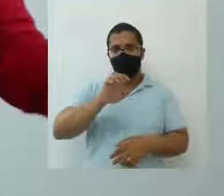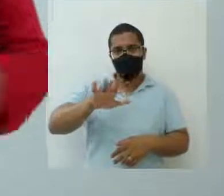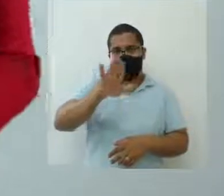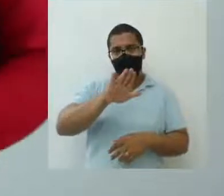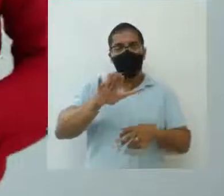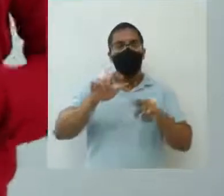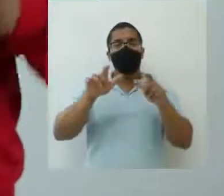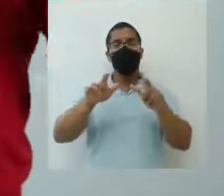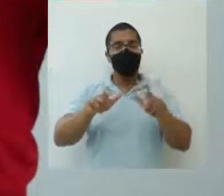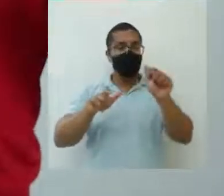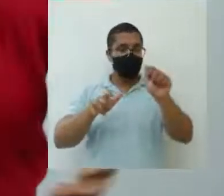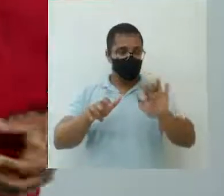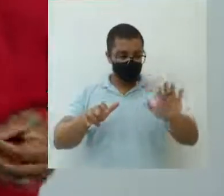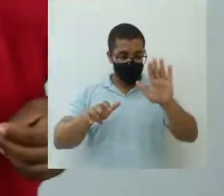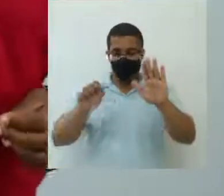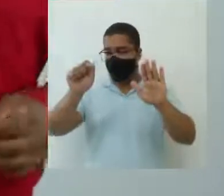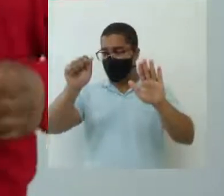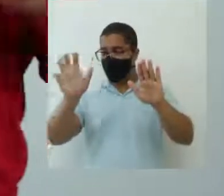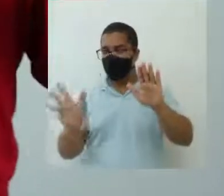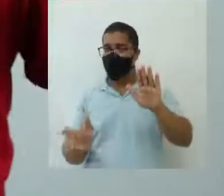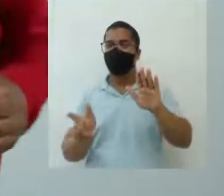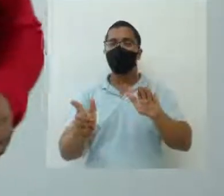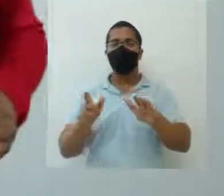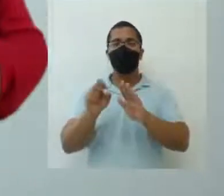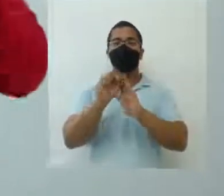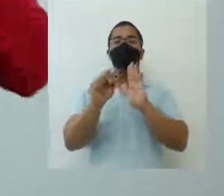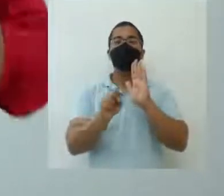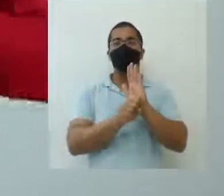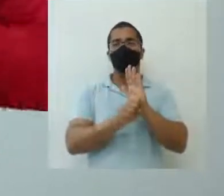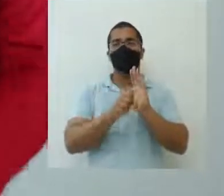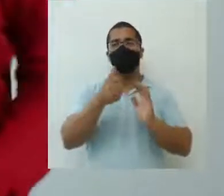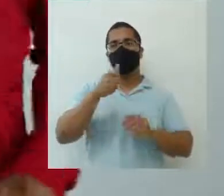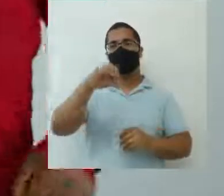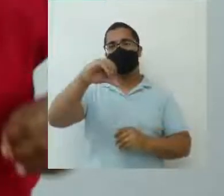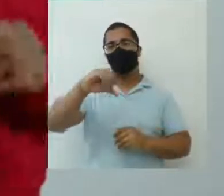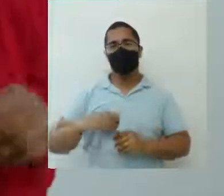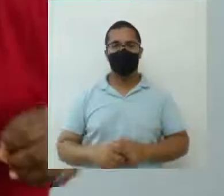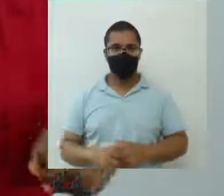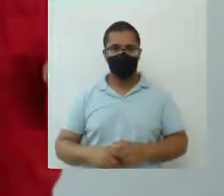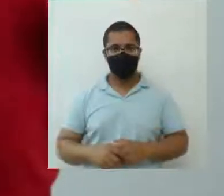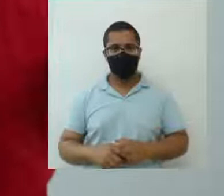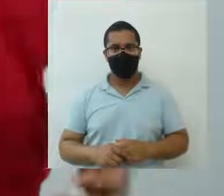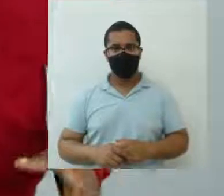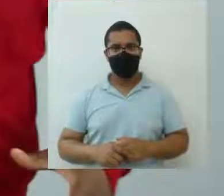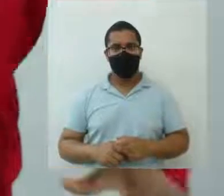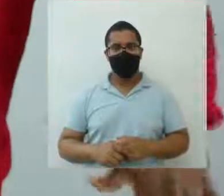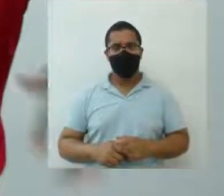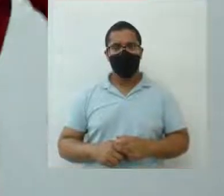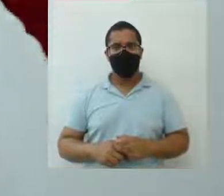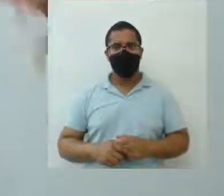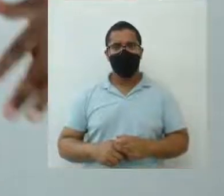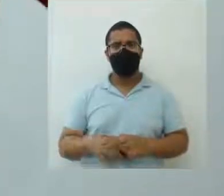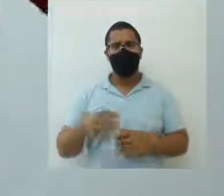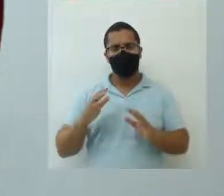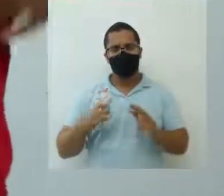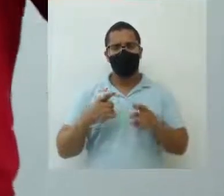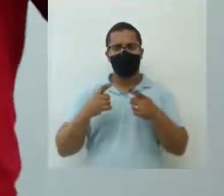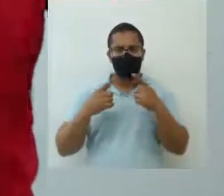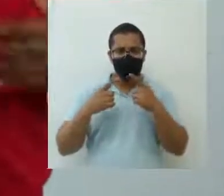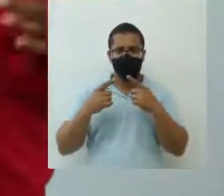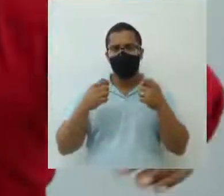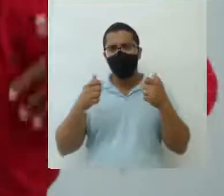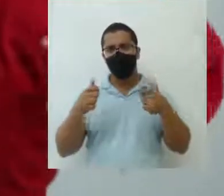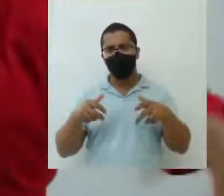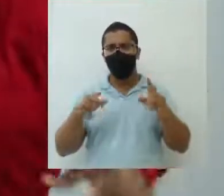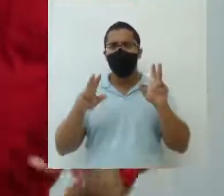na Ásia e na África do século XIX, né? 19, a gente debateu um pouco também